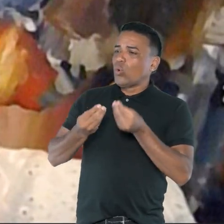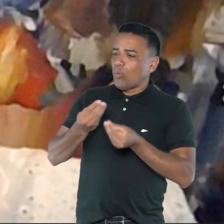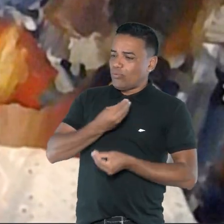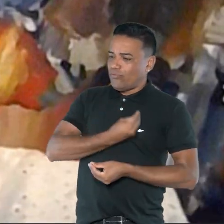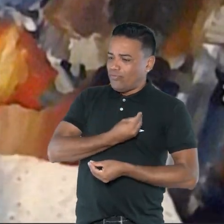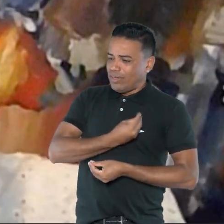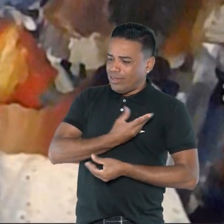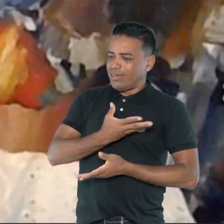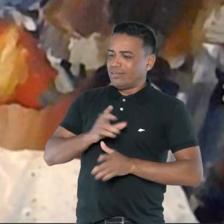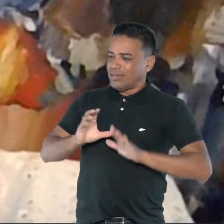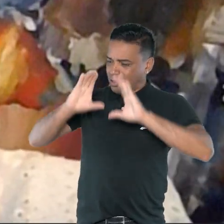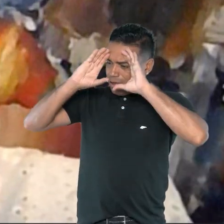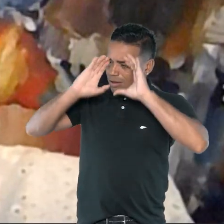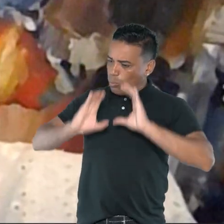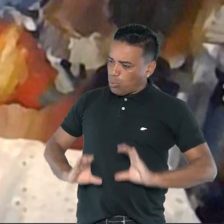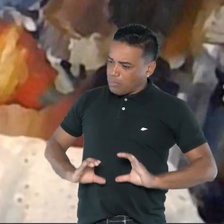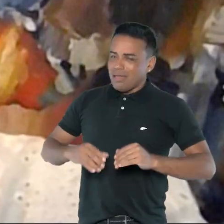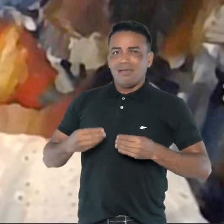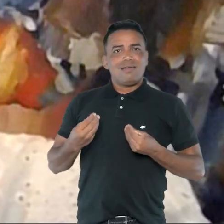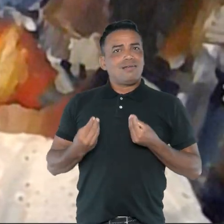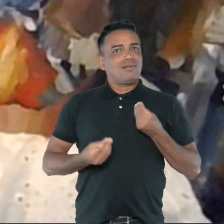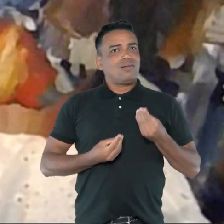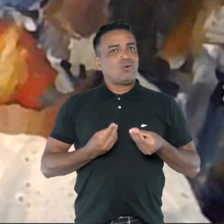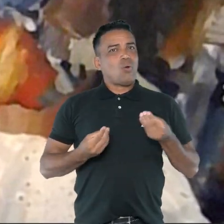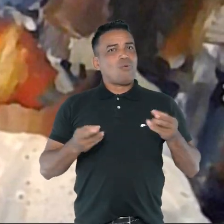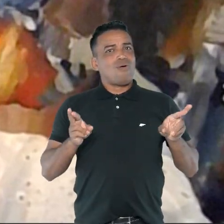questiona como tem agido,